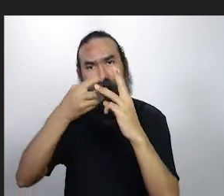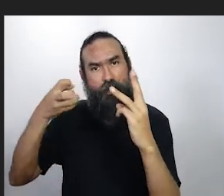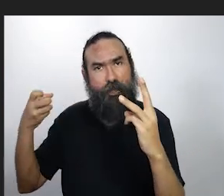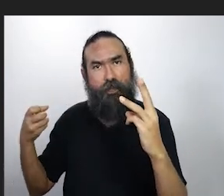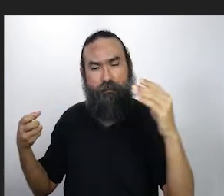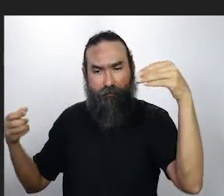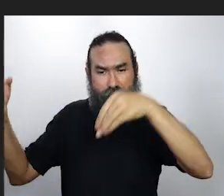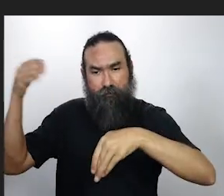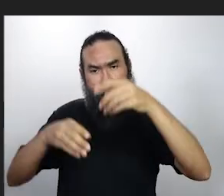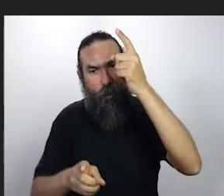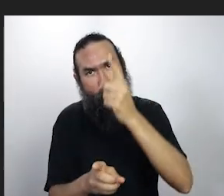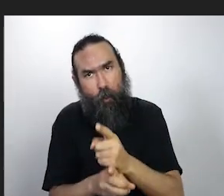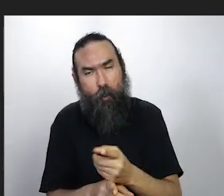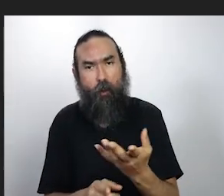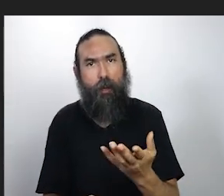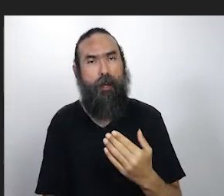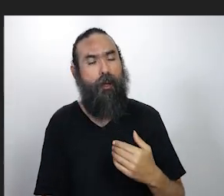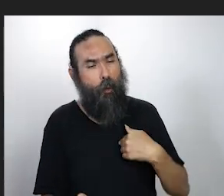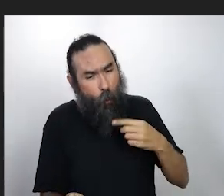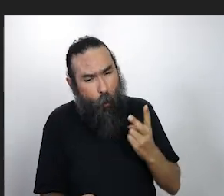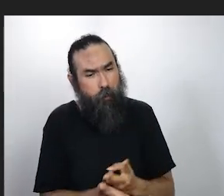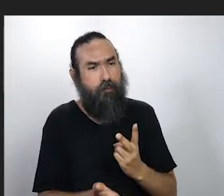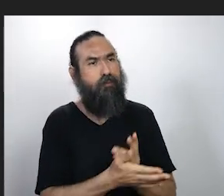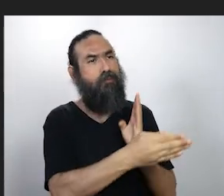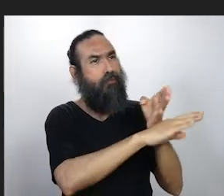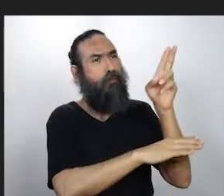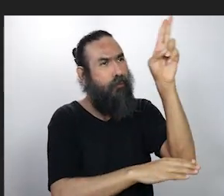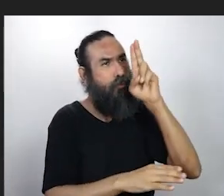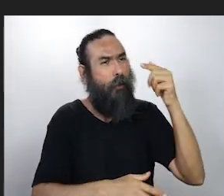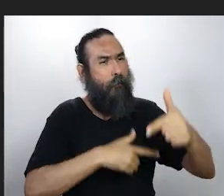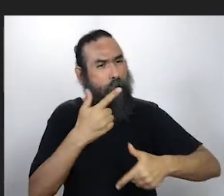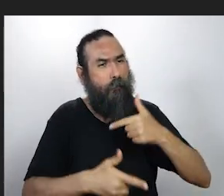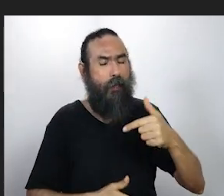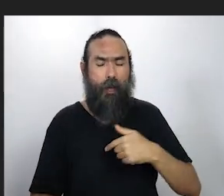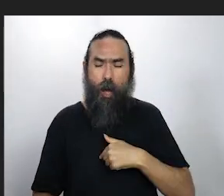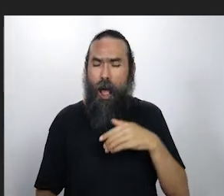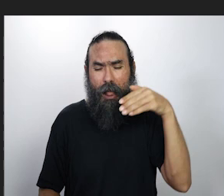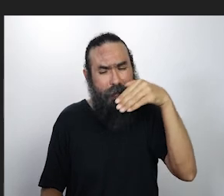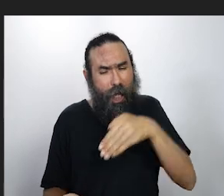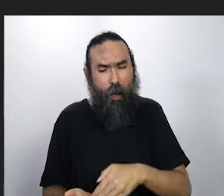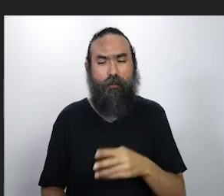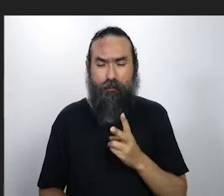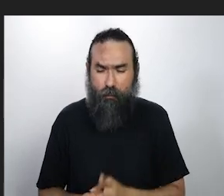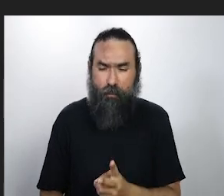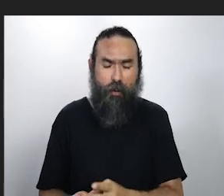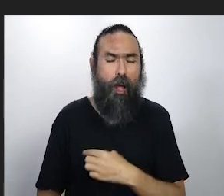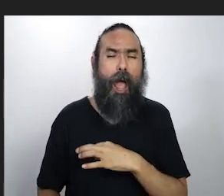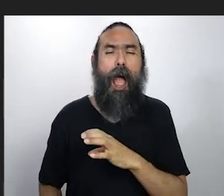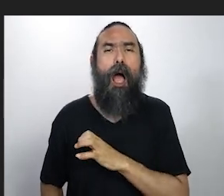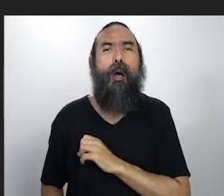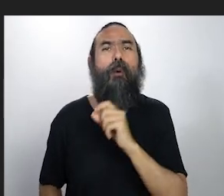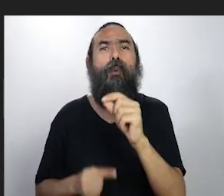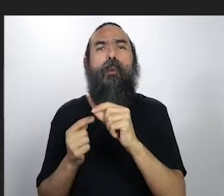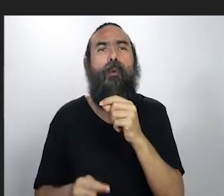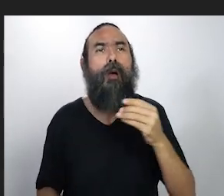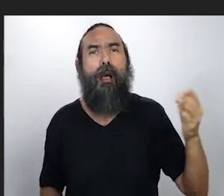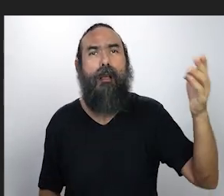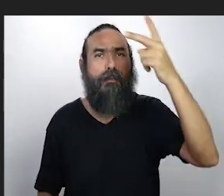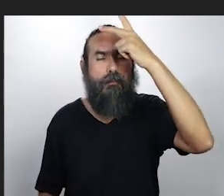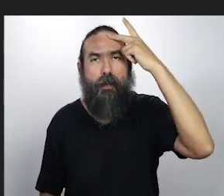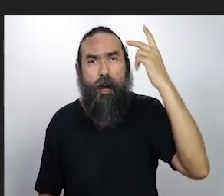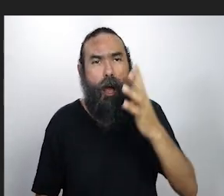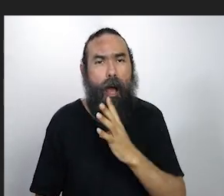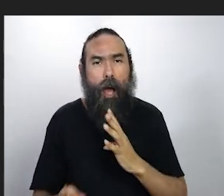eu vejo também as pessoas se encantarem com isso e transformarem em aliados